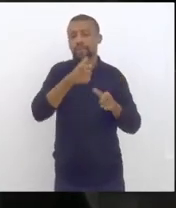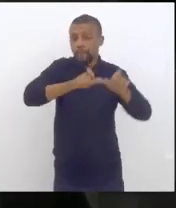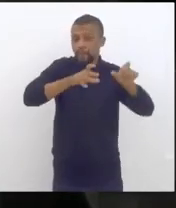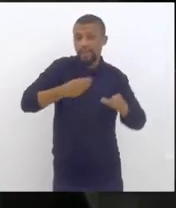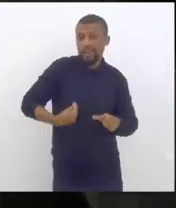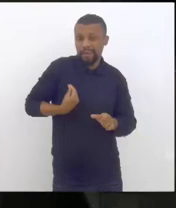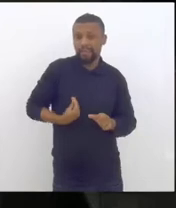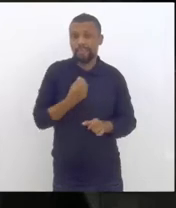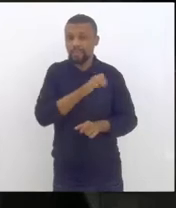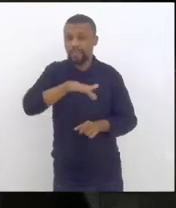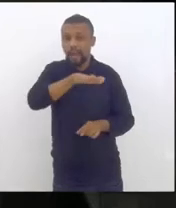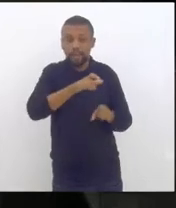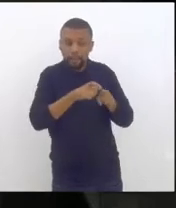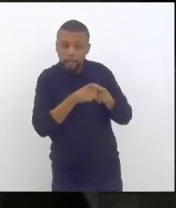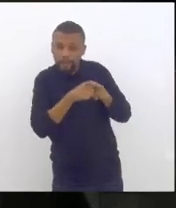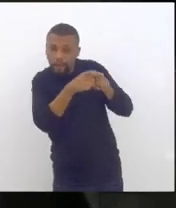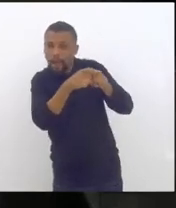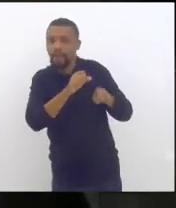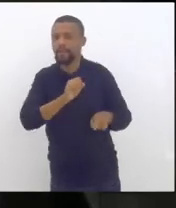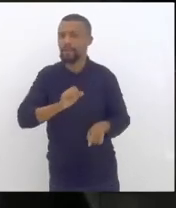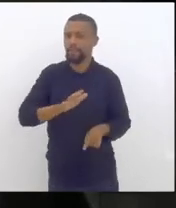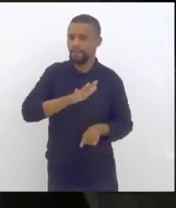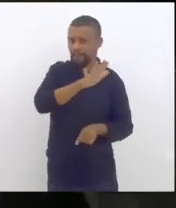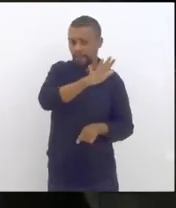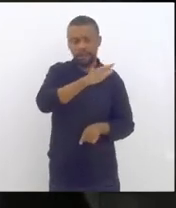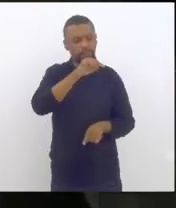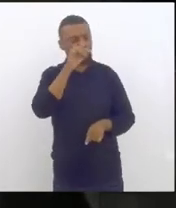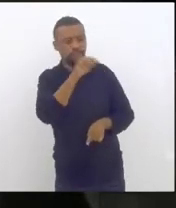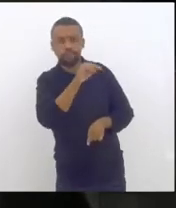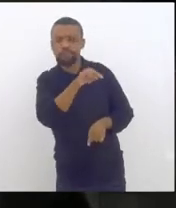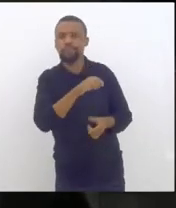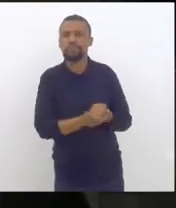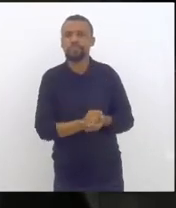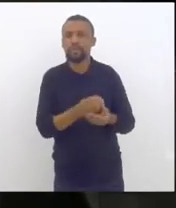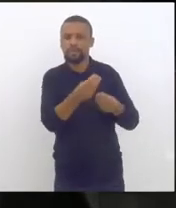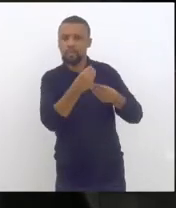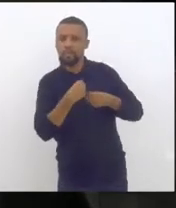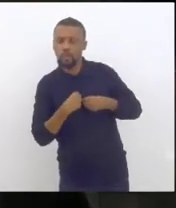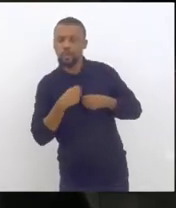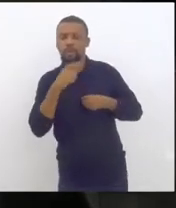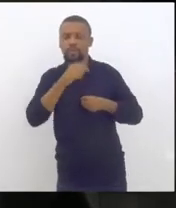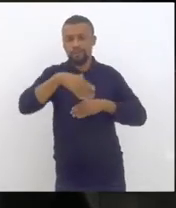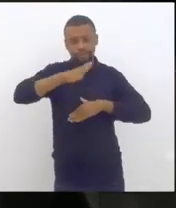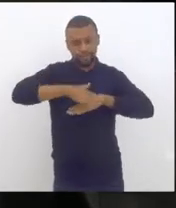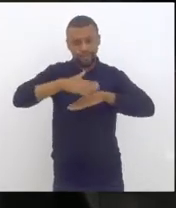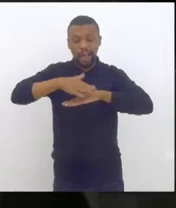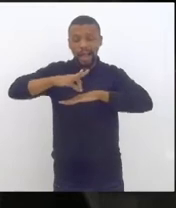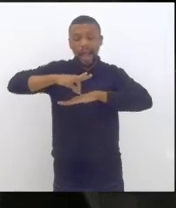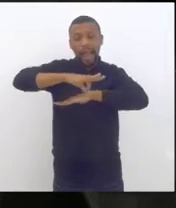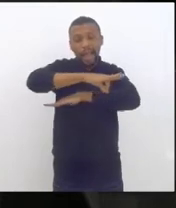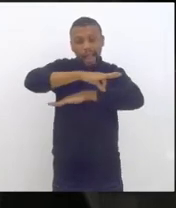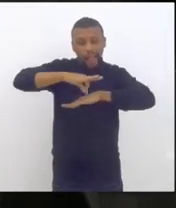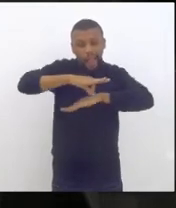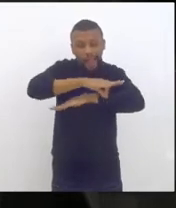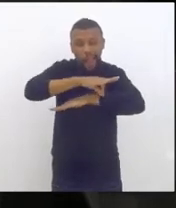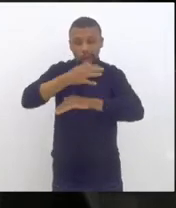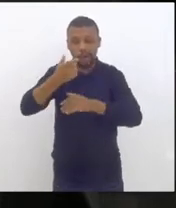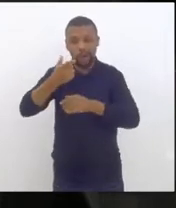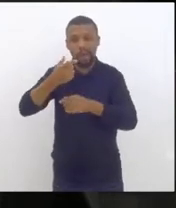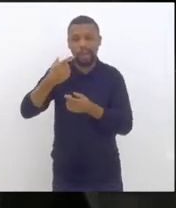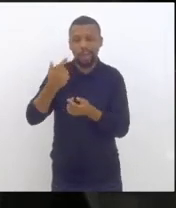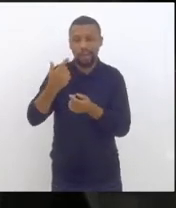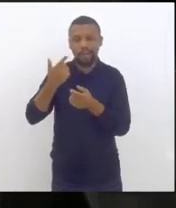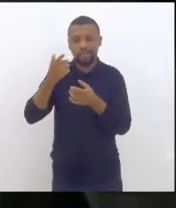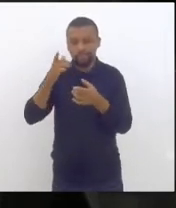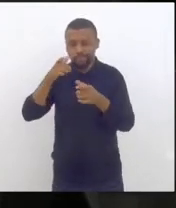metropolitana nas áreas periféricas nas áreas território de favela dão a ele régua e compasso para projeto de pesquisa projeto de extensão enfim